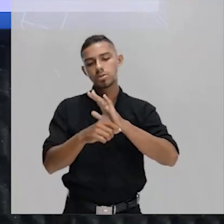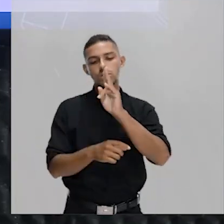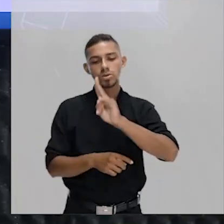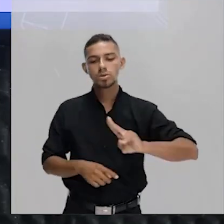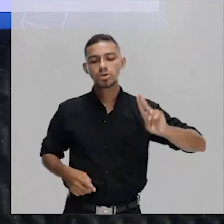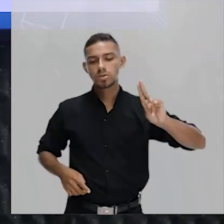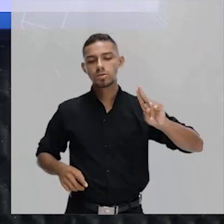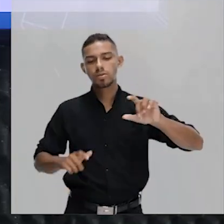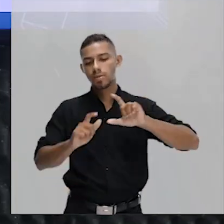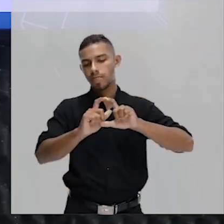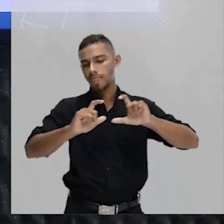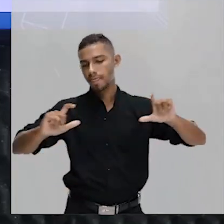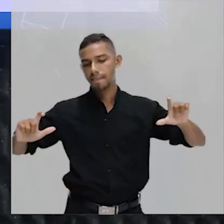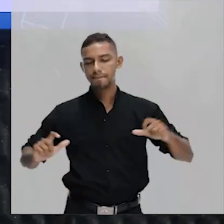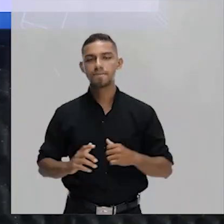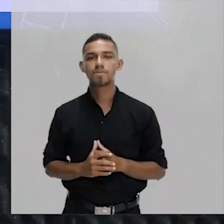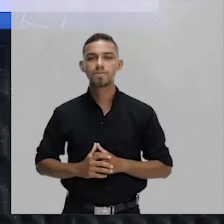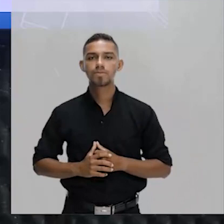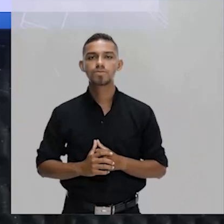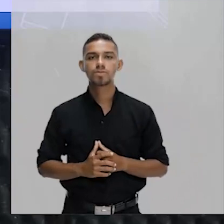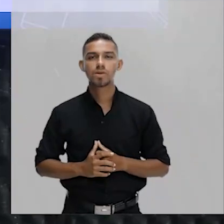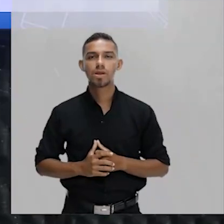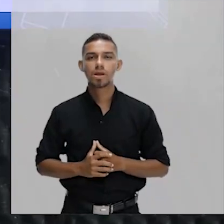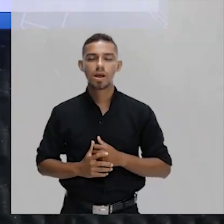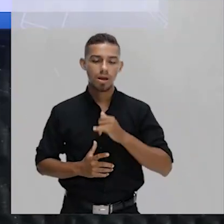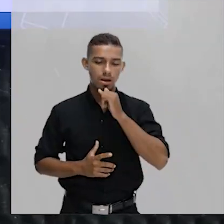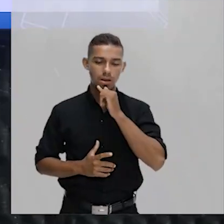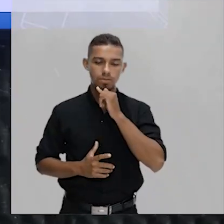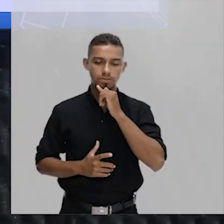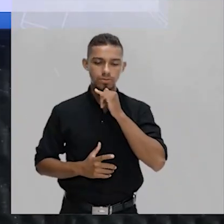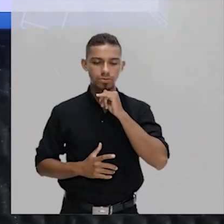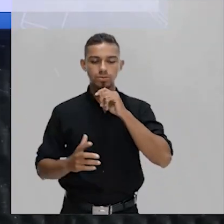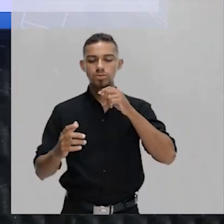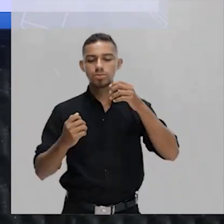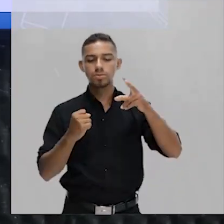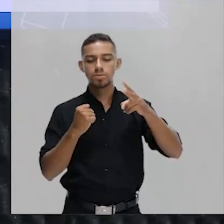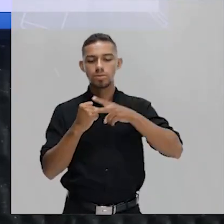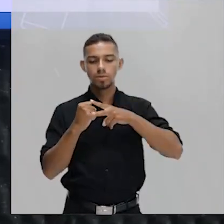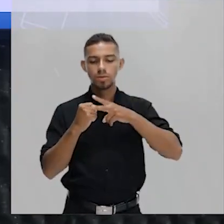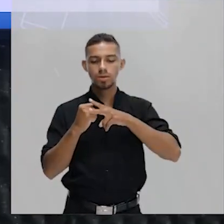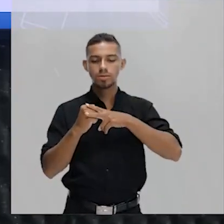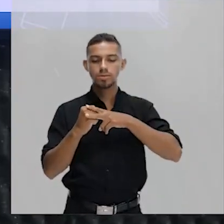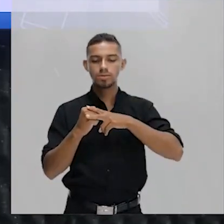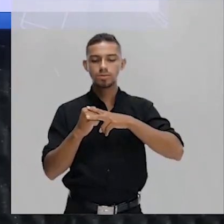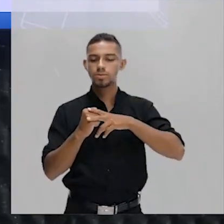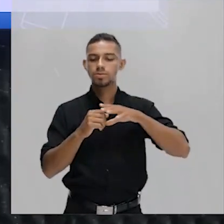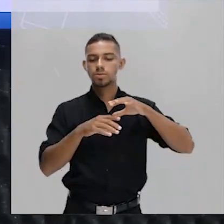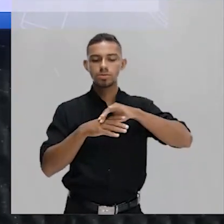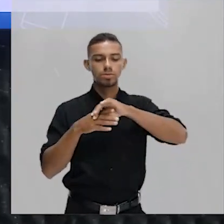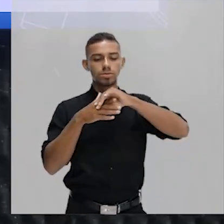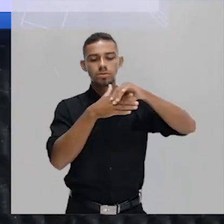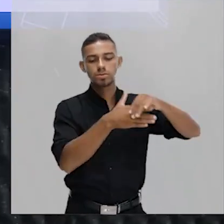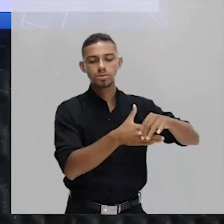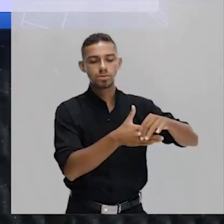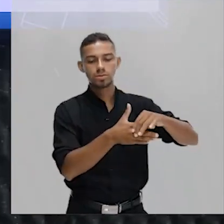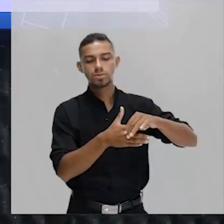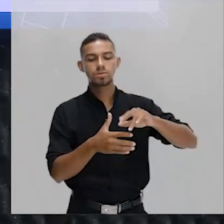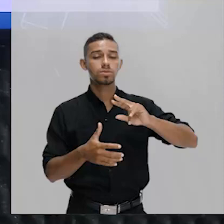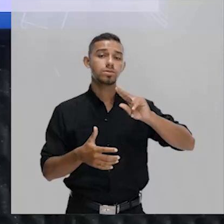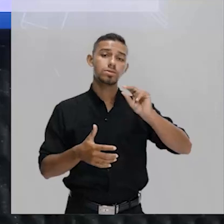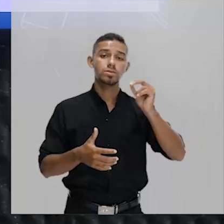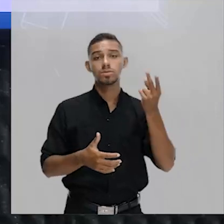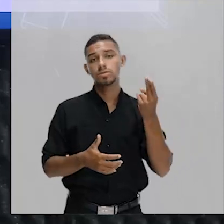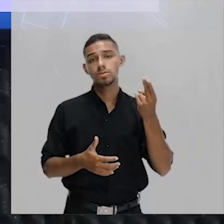nas frases, né, como nós vimos ali no verbo trazer, no sentido de trazer, levar, ou tragar, relacionado